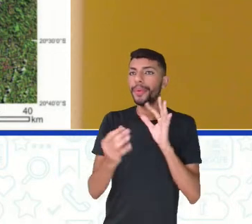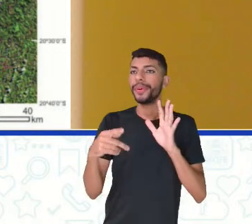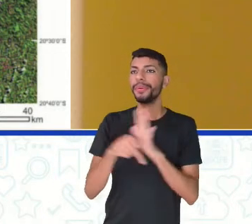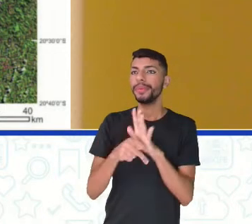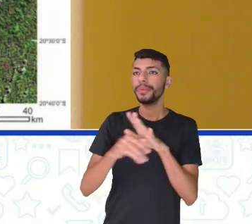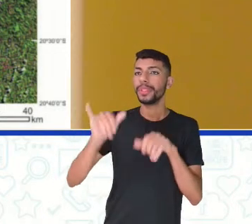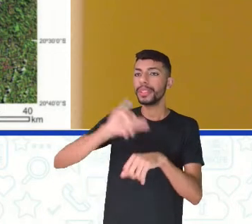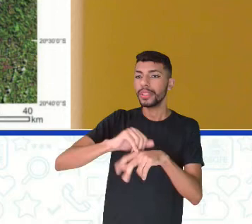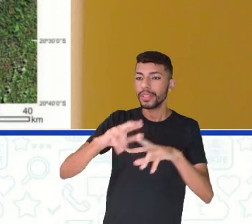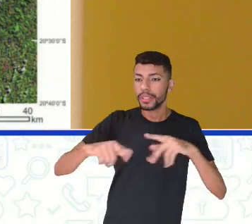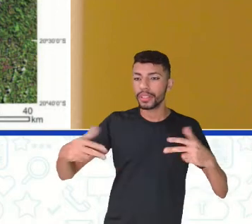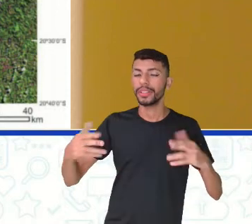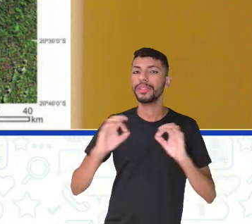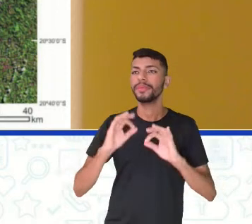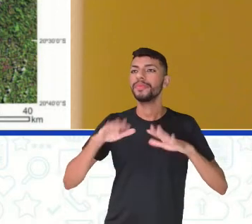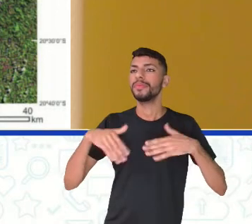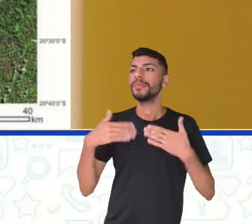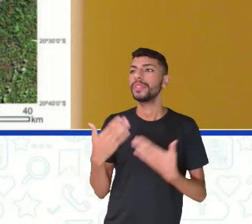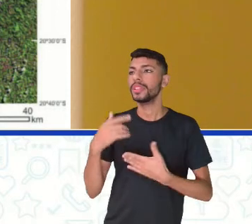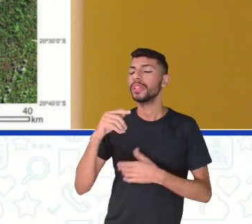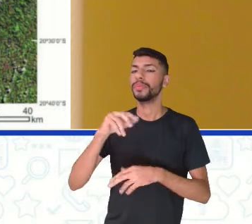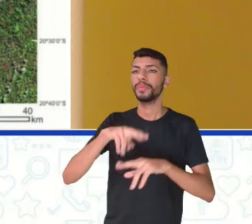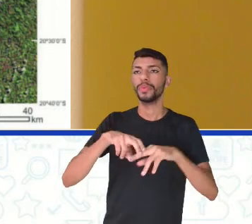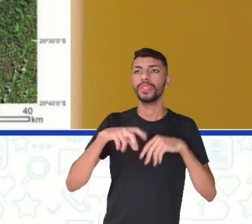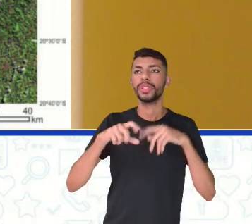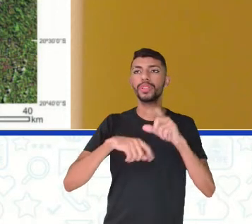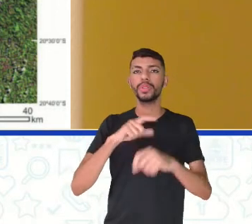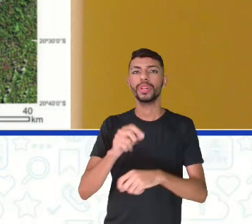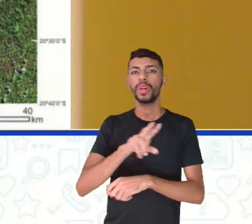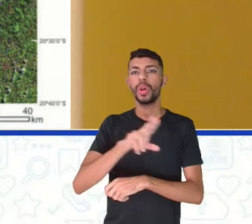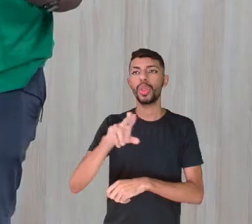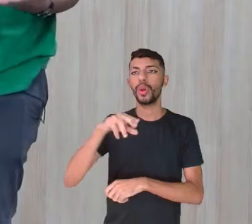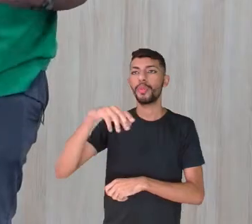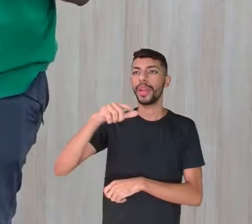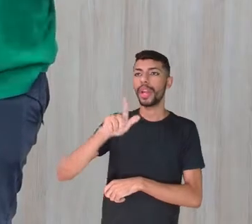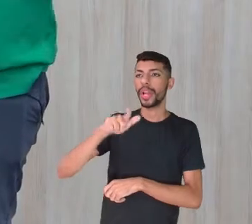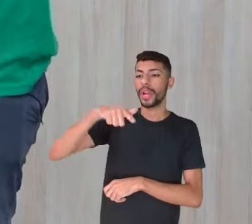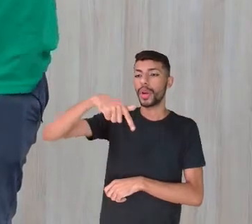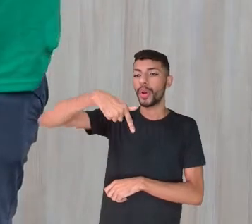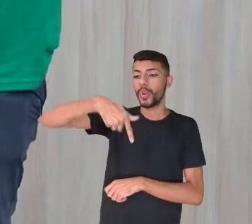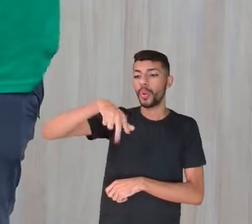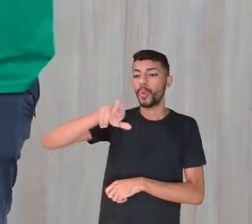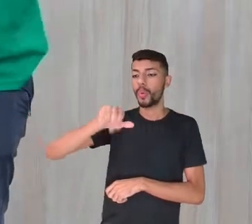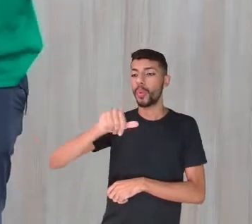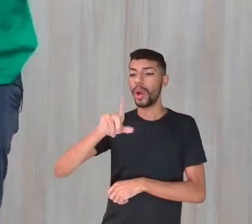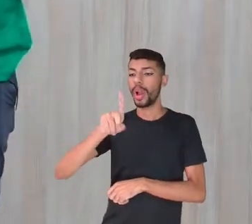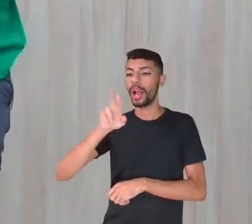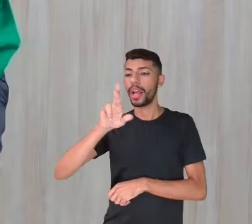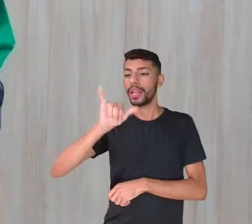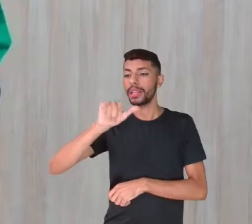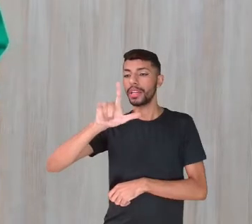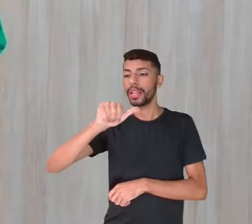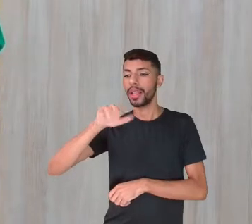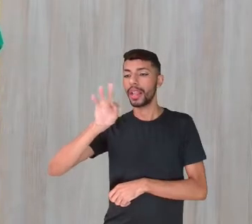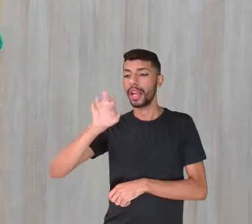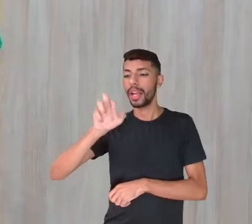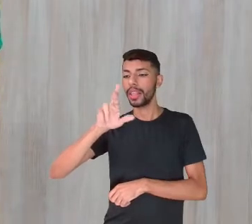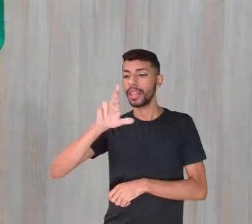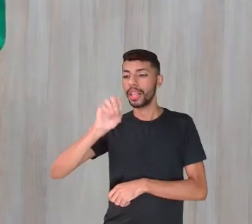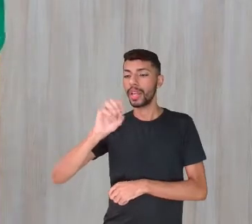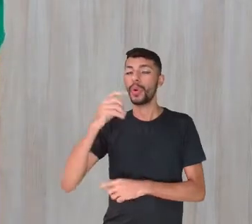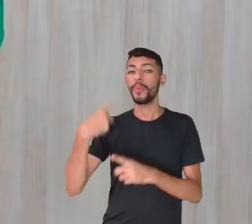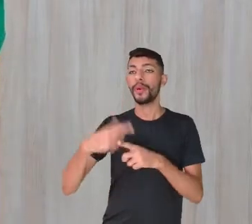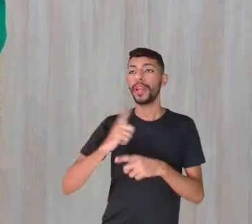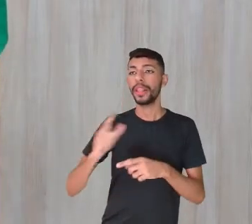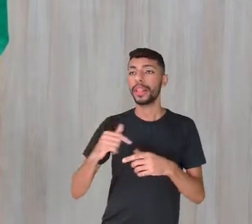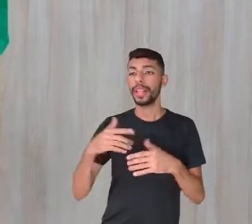minérios. Então, por isso o nome da região é justamente quadrilátero, né, porque vão ter várias cidades dentro desse